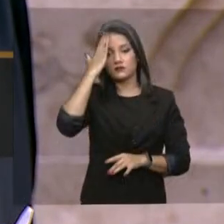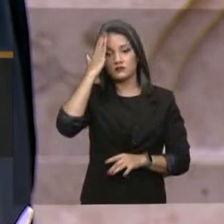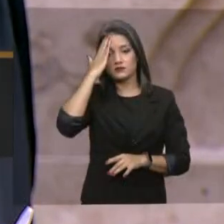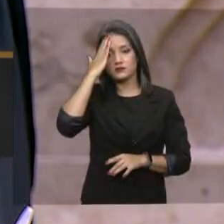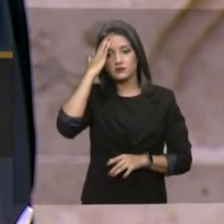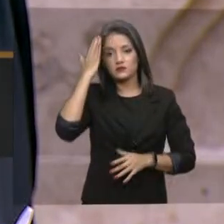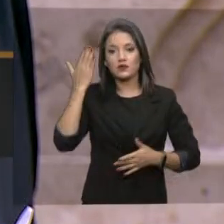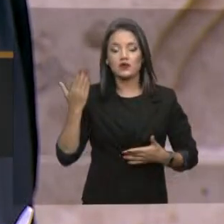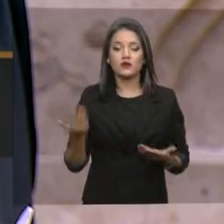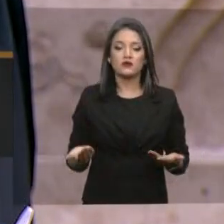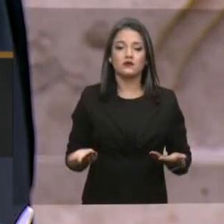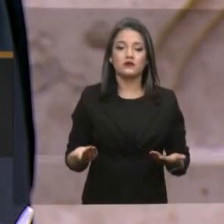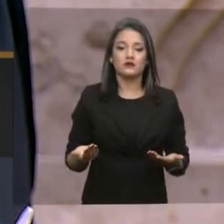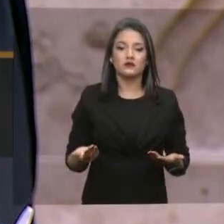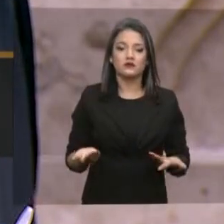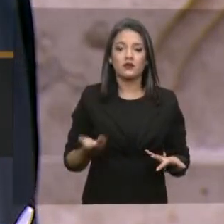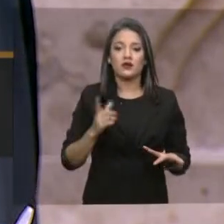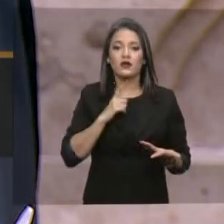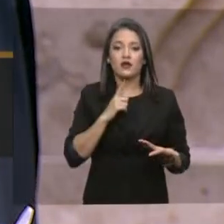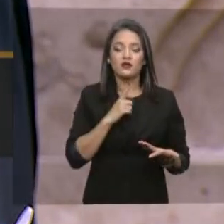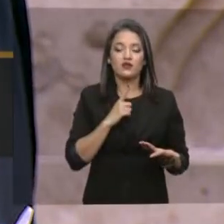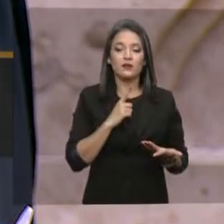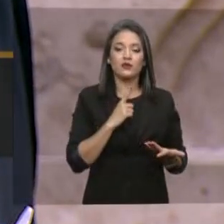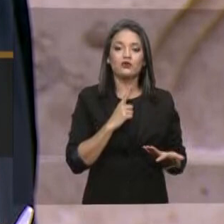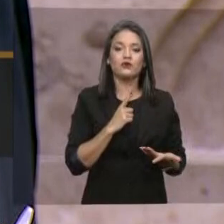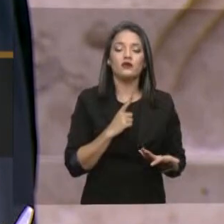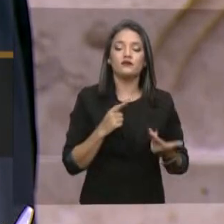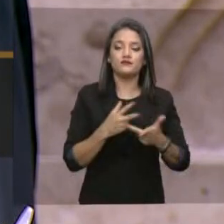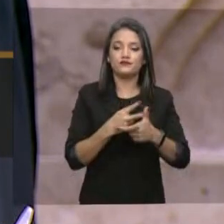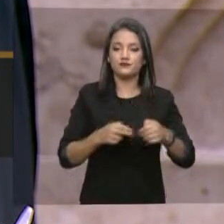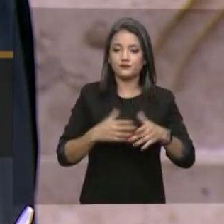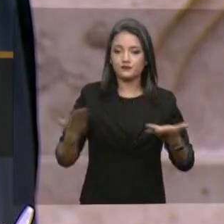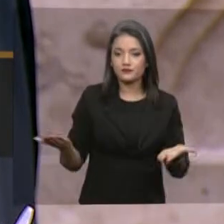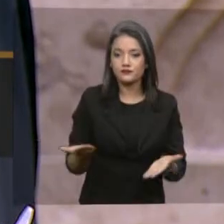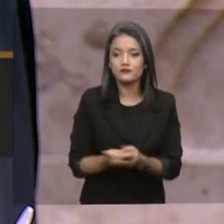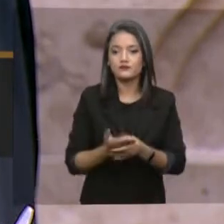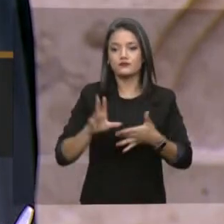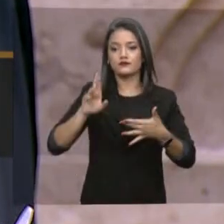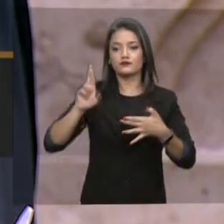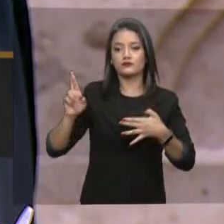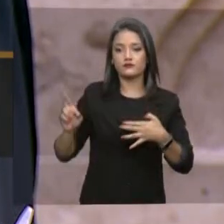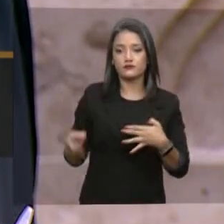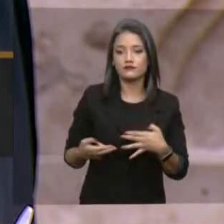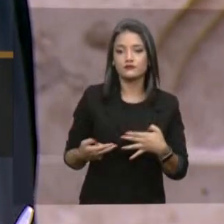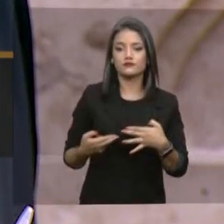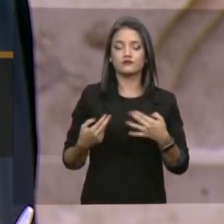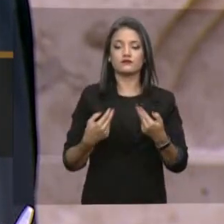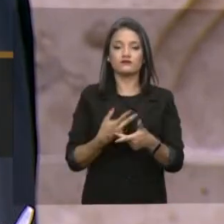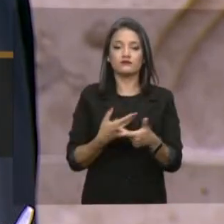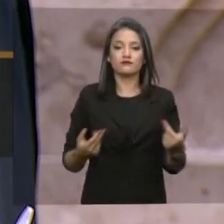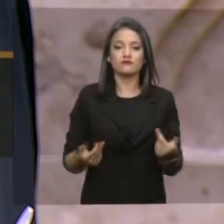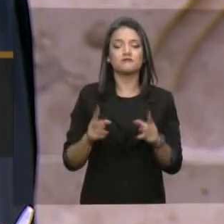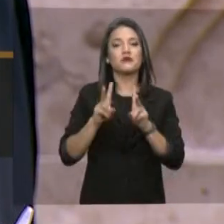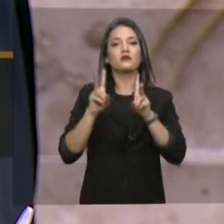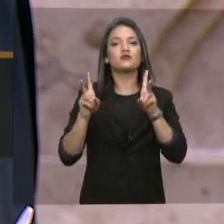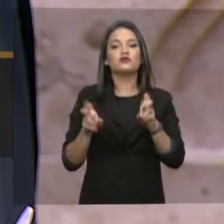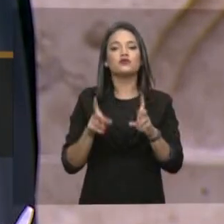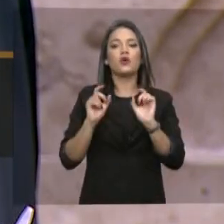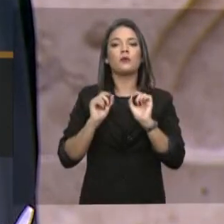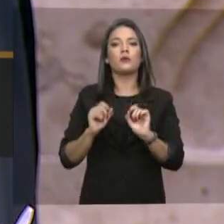comporta, de um lado, a distinção de ações, incidentes e recursos que versam sobre a persecução